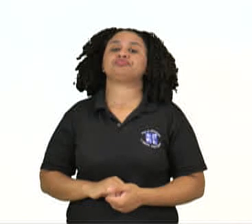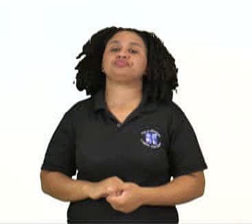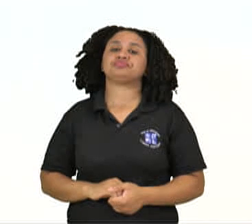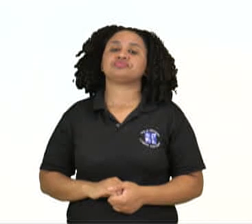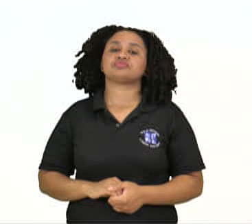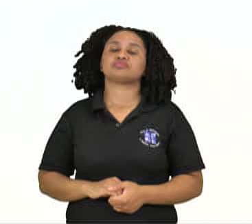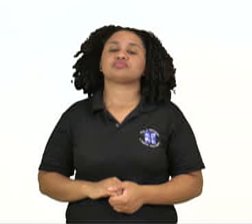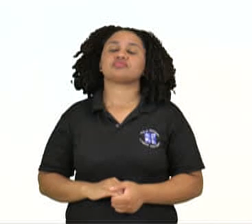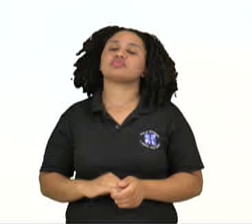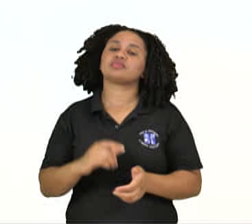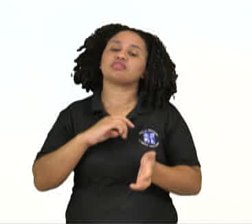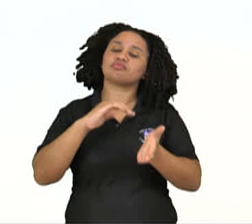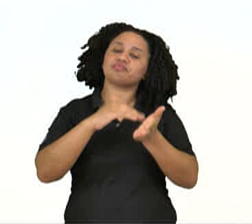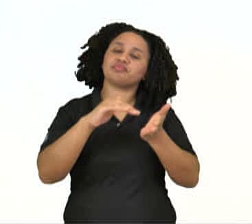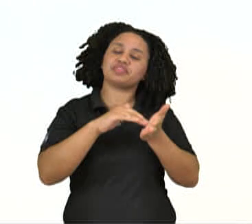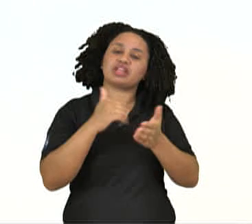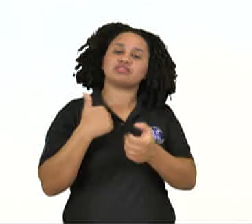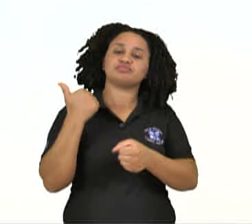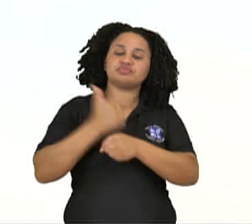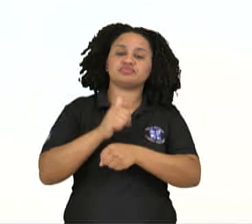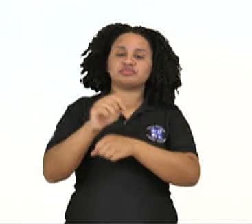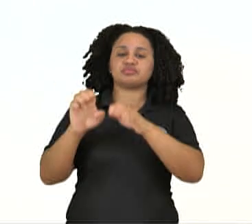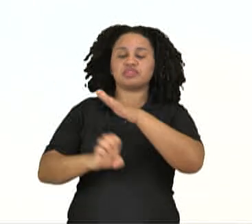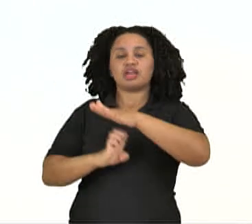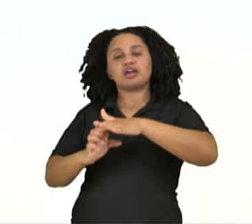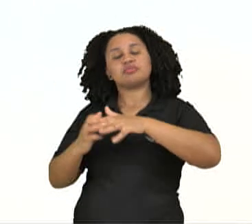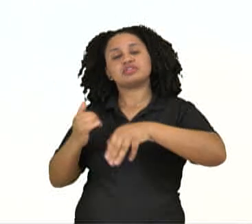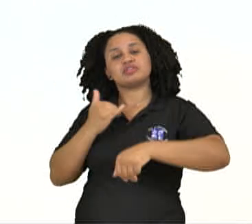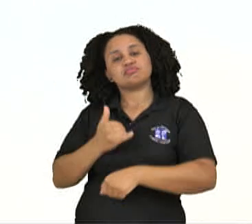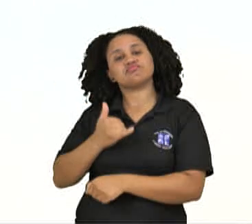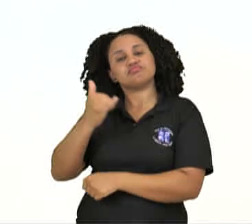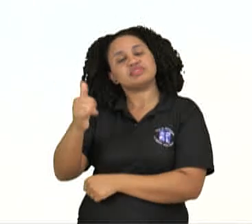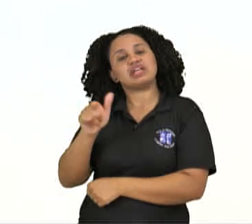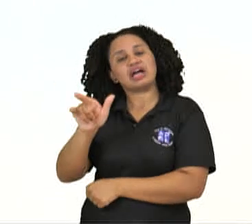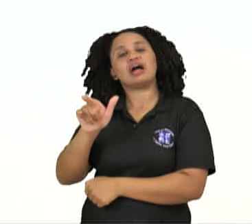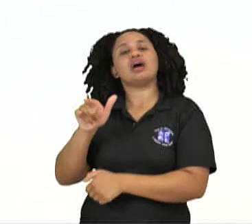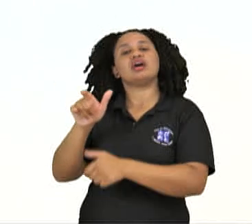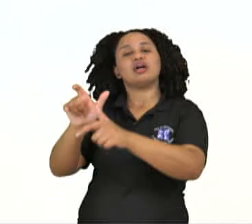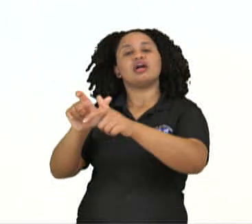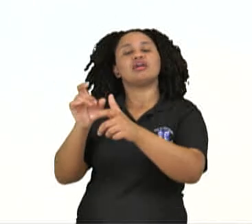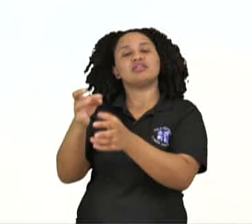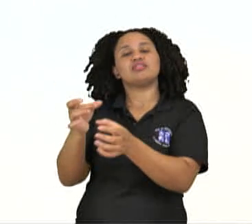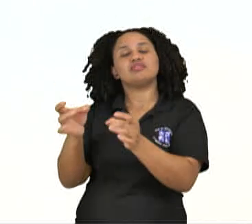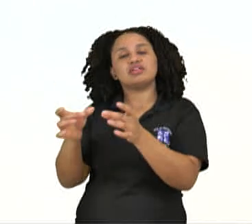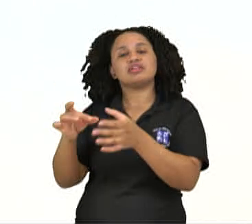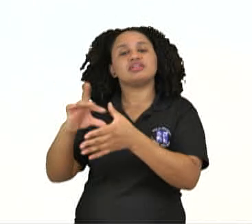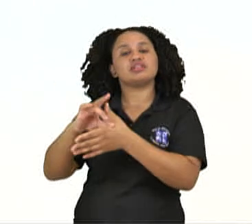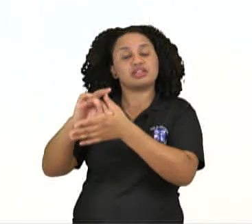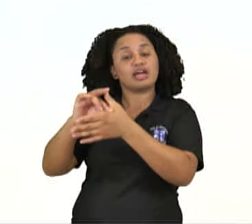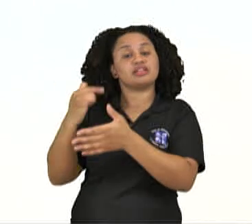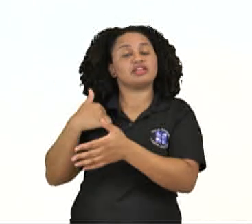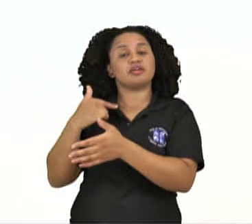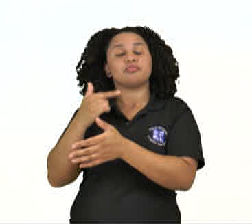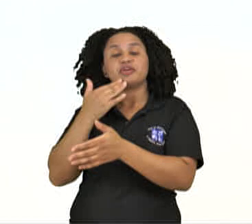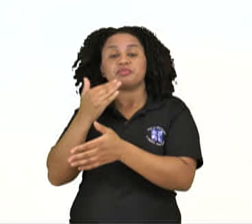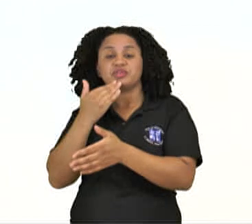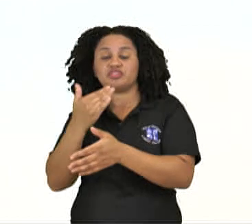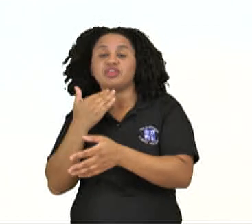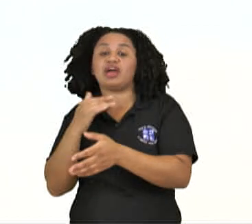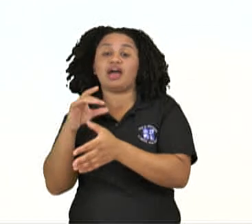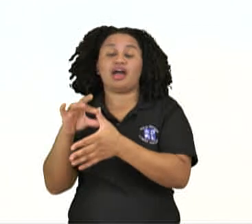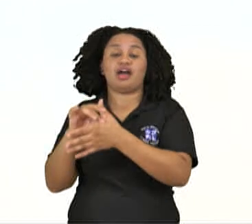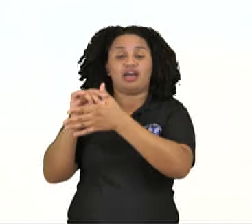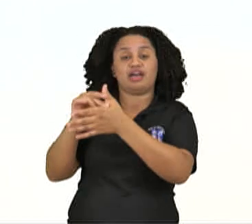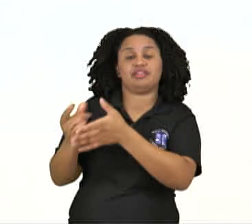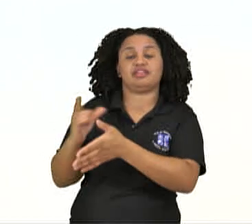A secretária do diretor de uma empresa precisou ligar para o açougue para encomendar a carne que seria servida no almoço